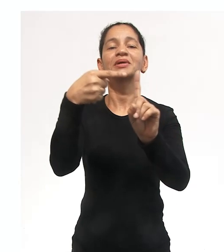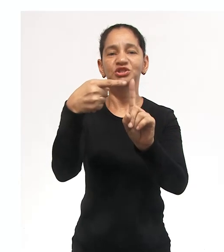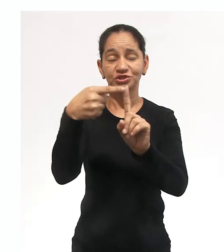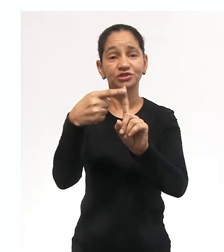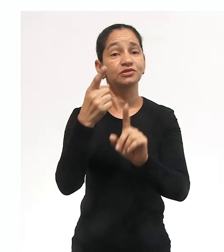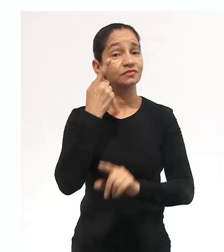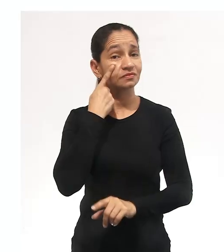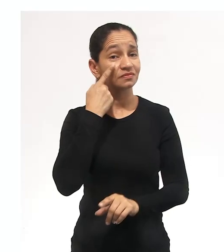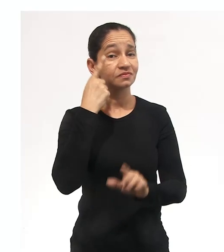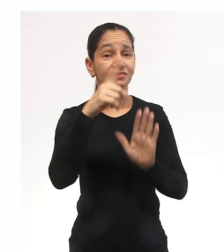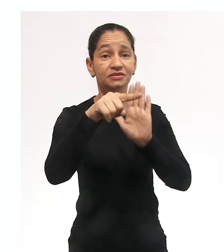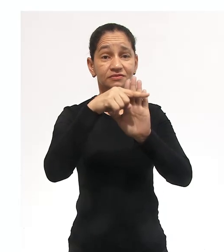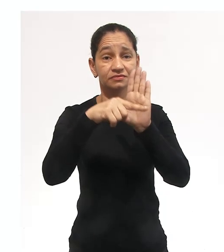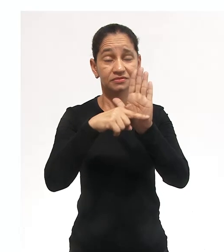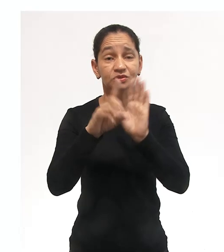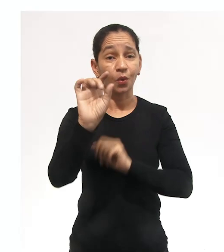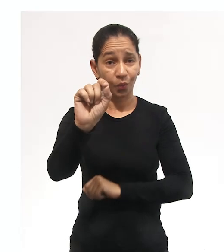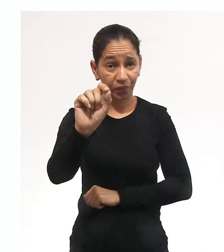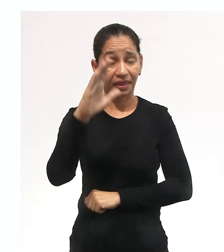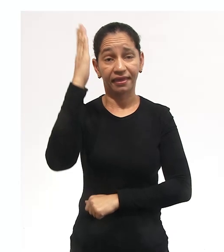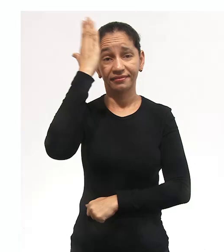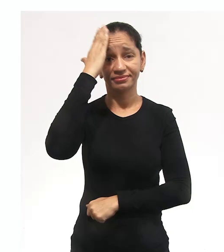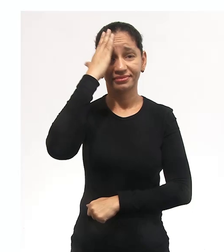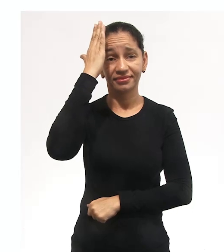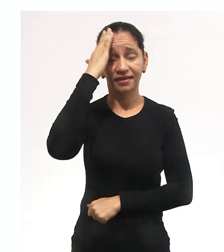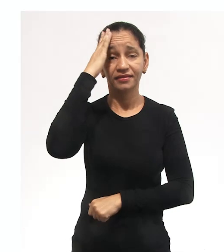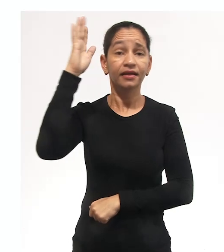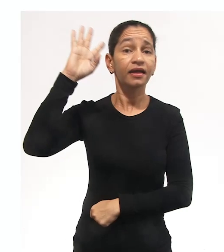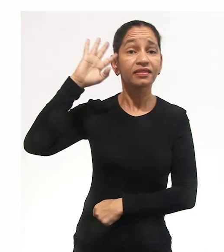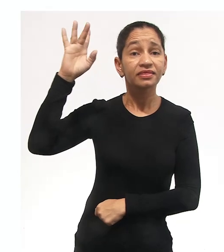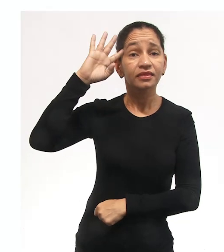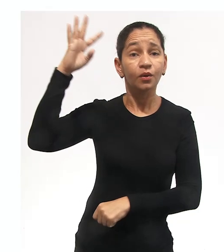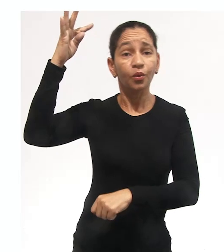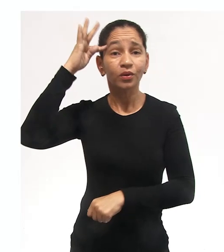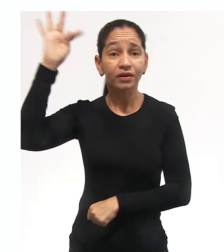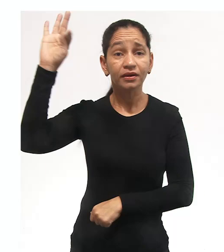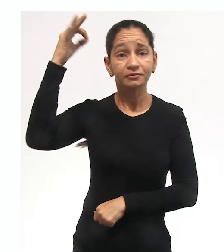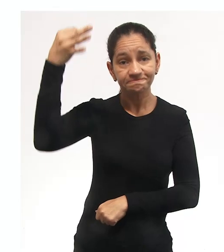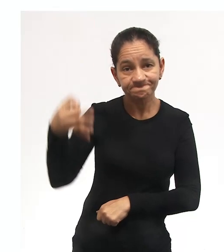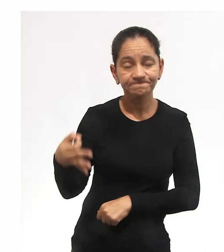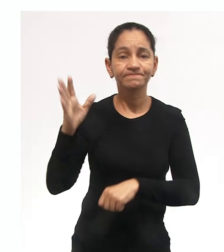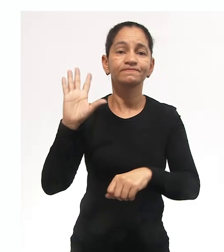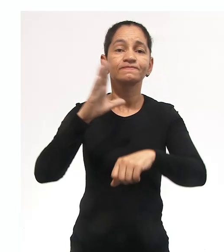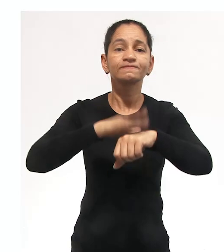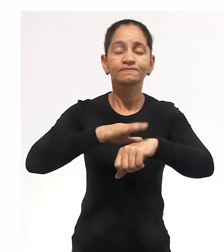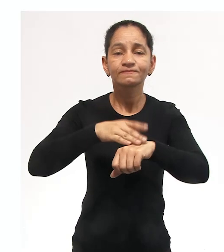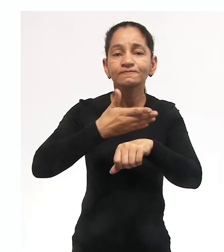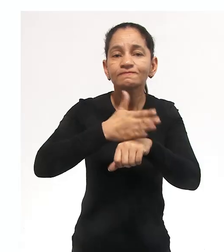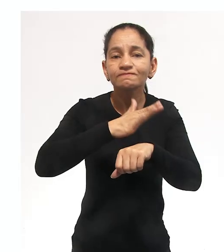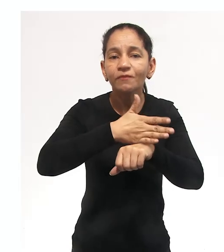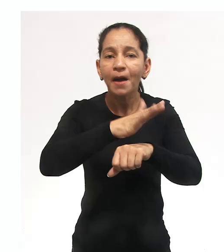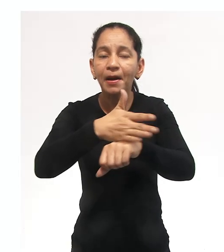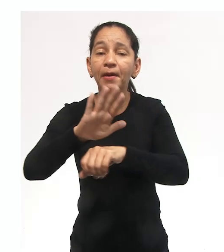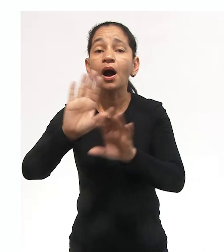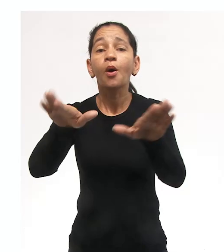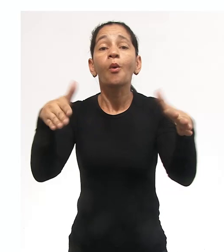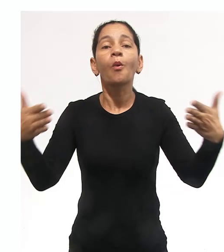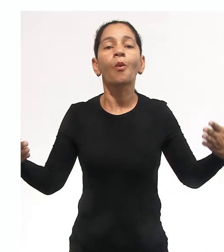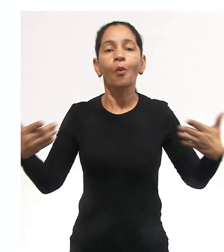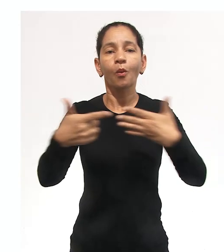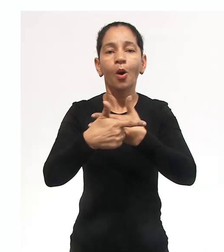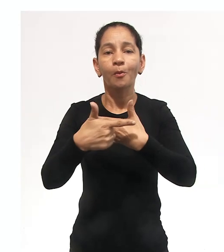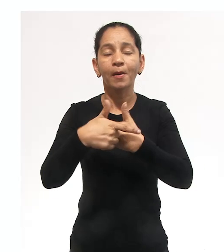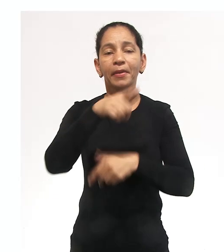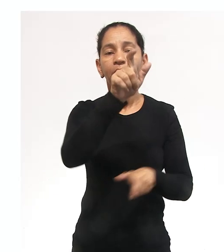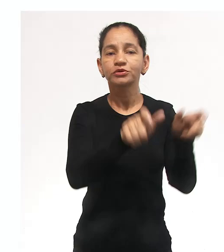objetivos. Olhem só, compreender a partir das teorias contemporâneas da linguagem o papel